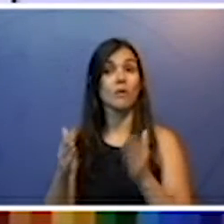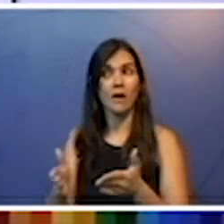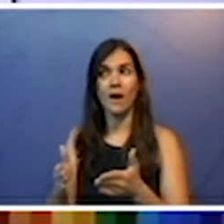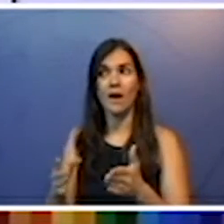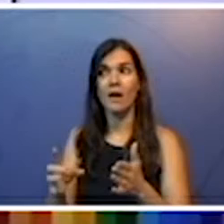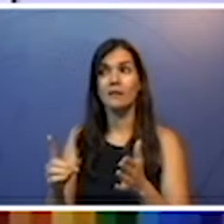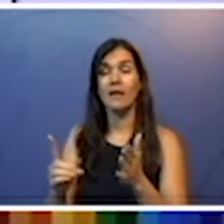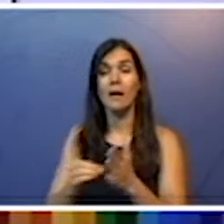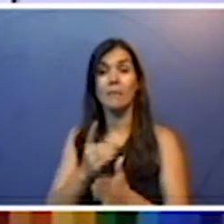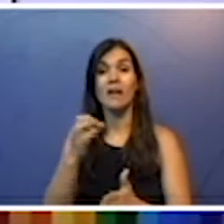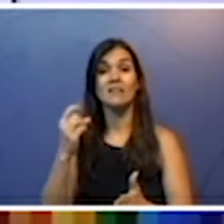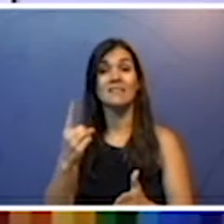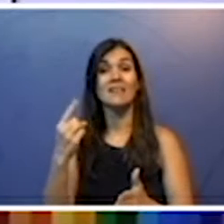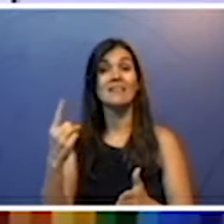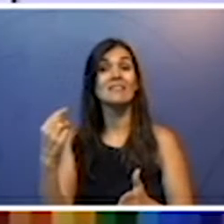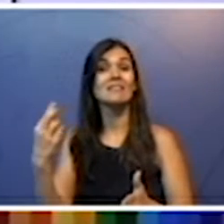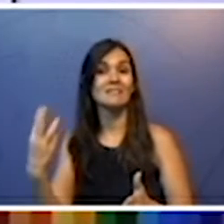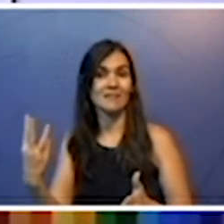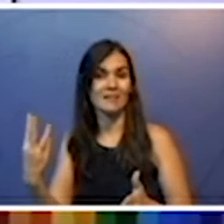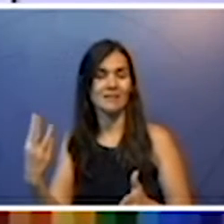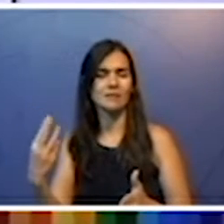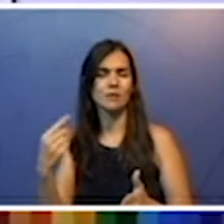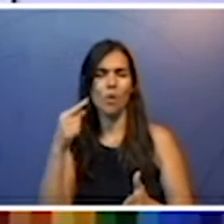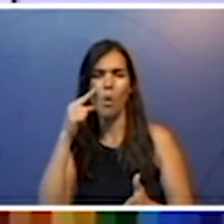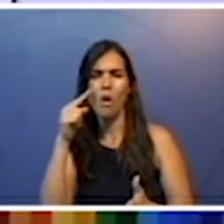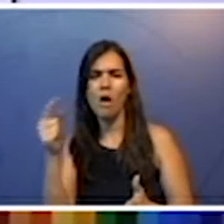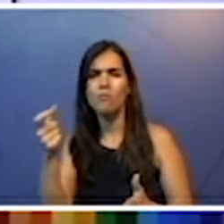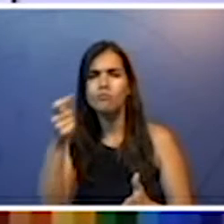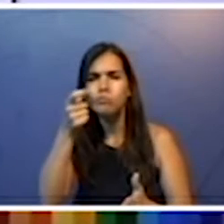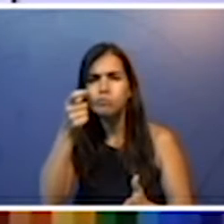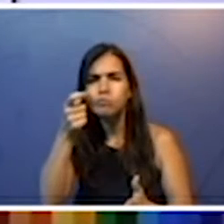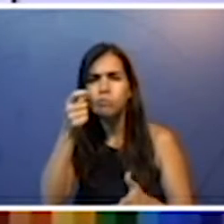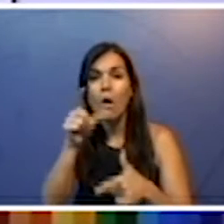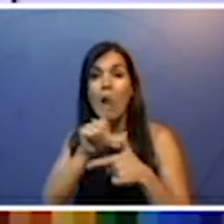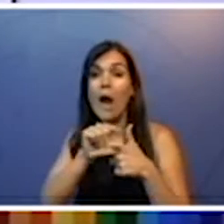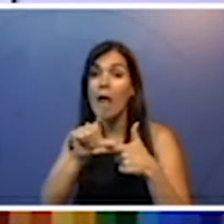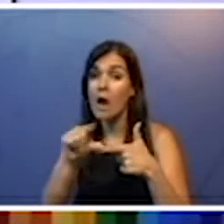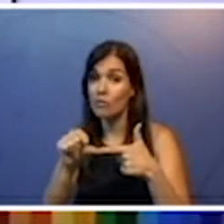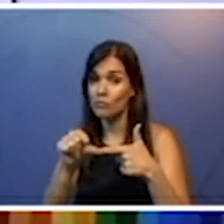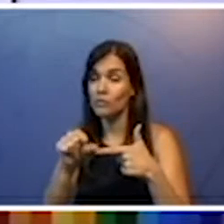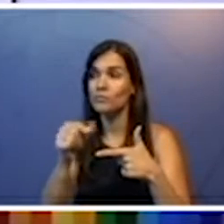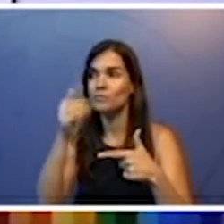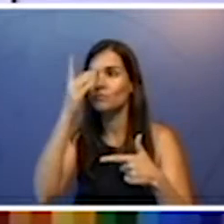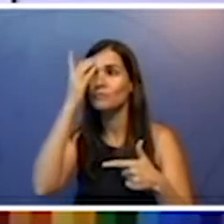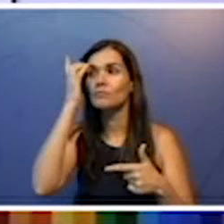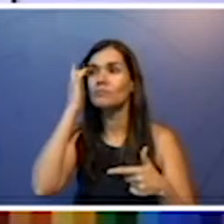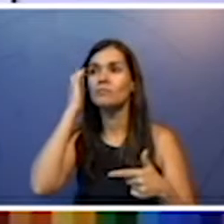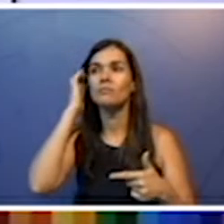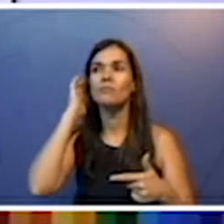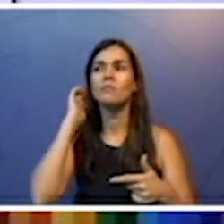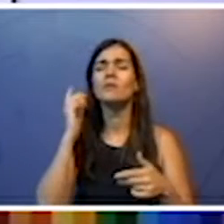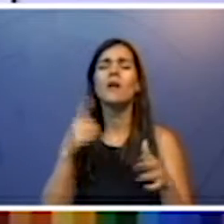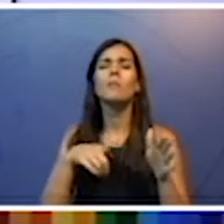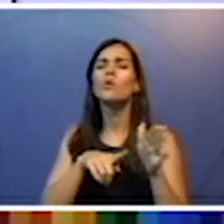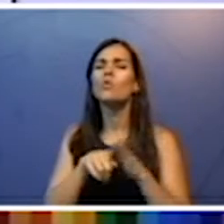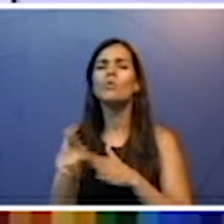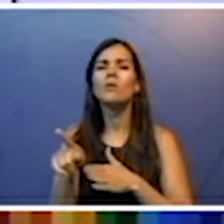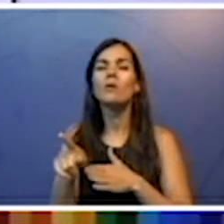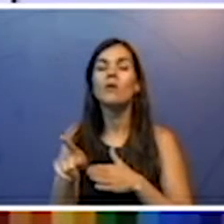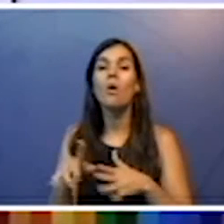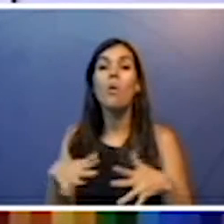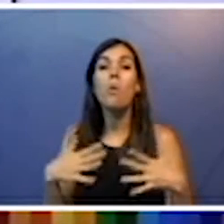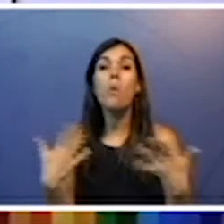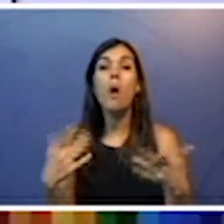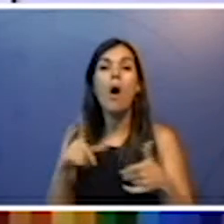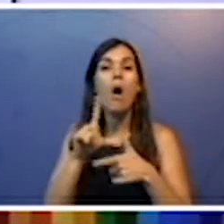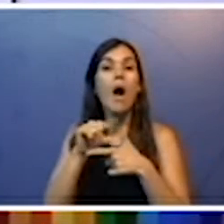mesmo gráfico, que nós vamos analisar esse gráfico. Então, aqui está perguntando para nós, que tipo de